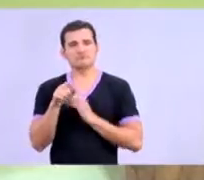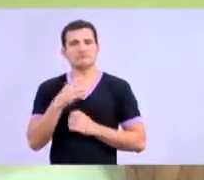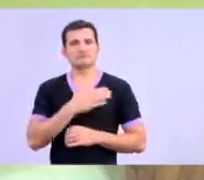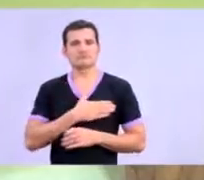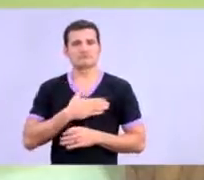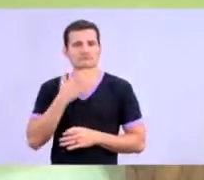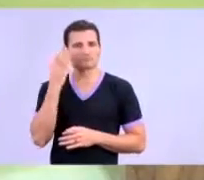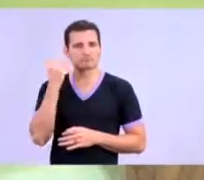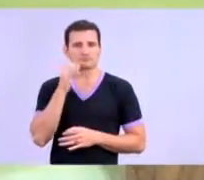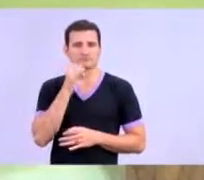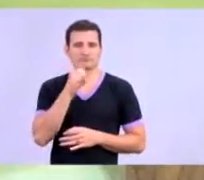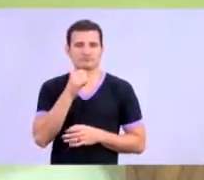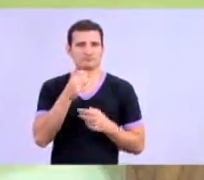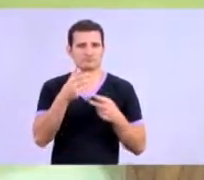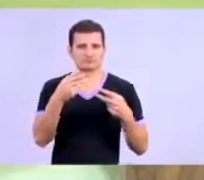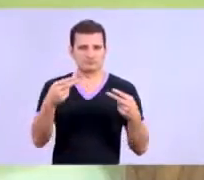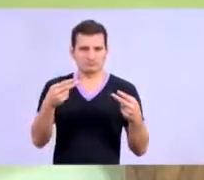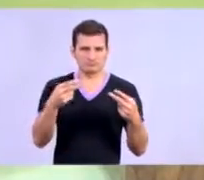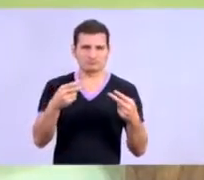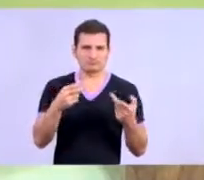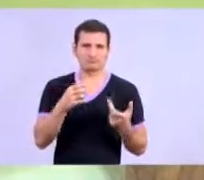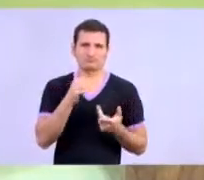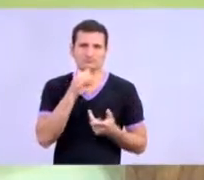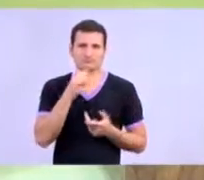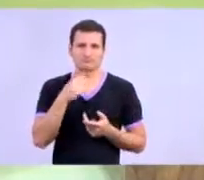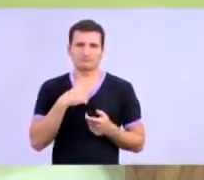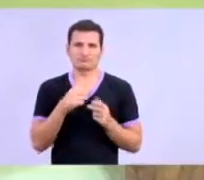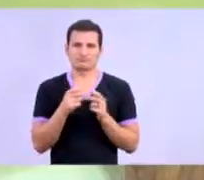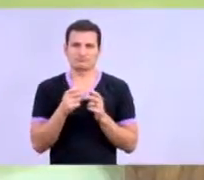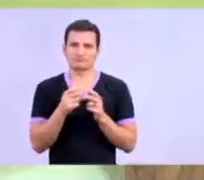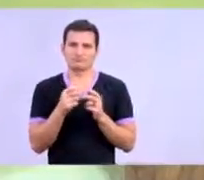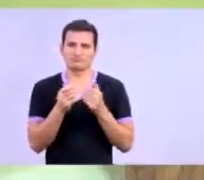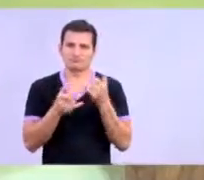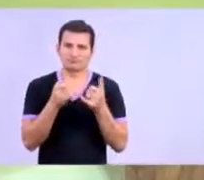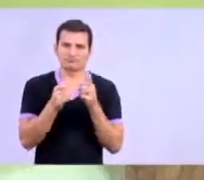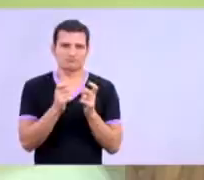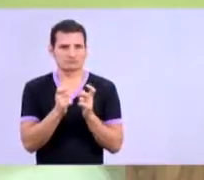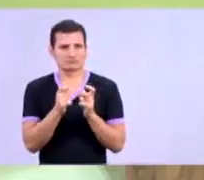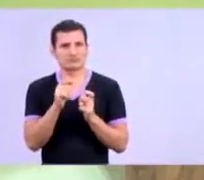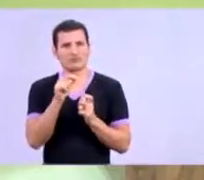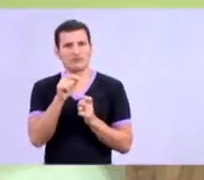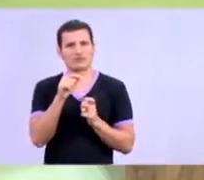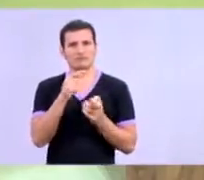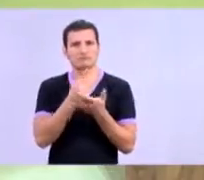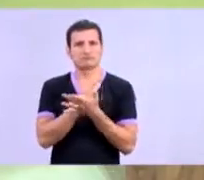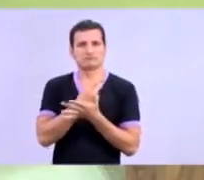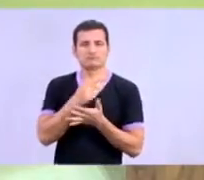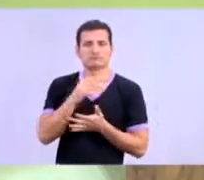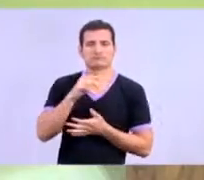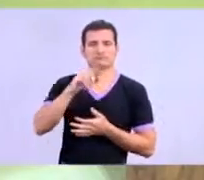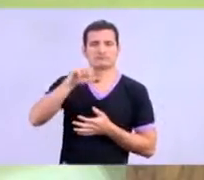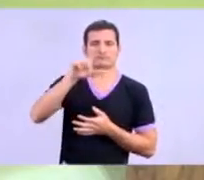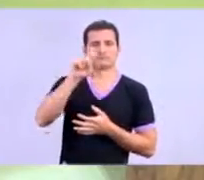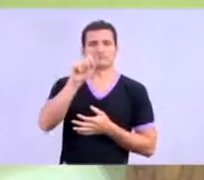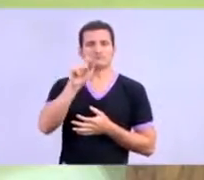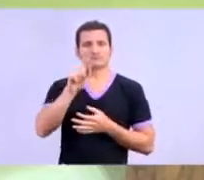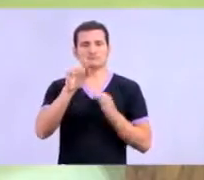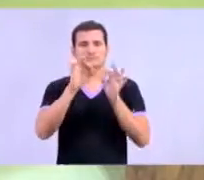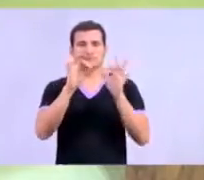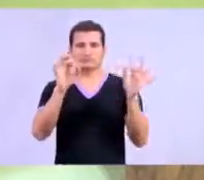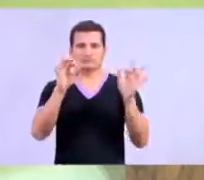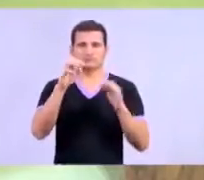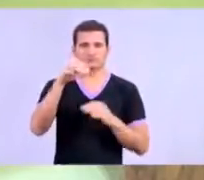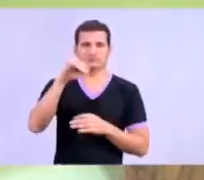exemplo, quando eu estou jogando online e dá o famoso lag. Aqui, e aparece a seguinte frase: migrando